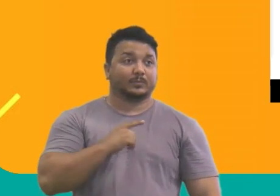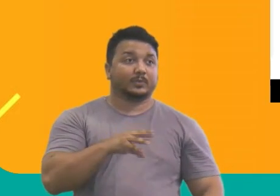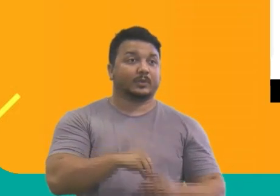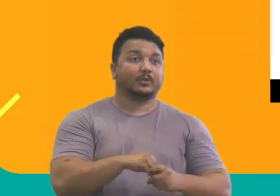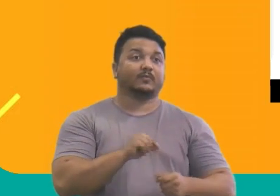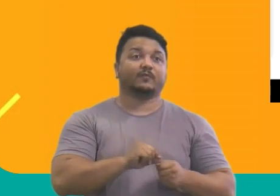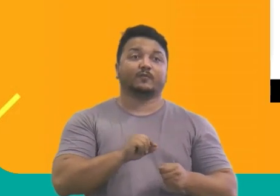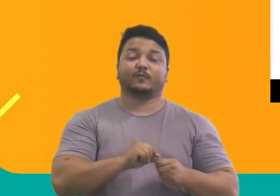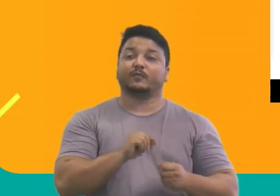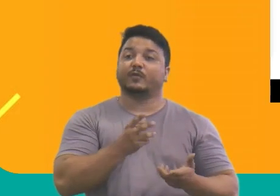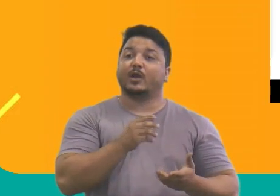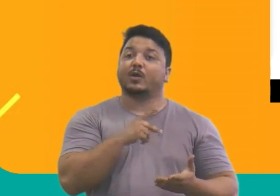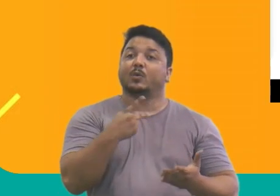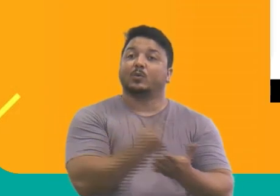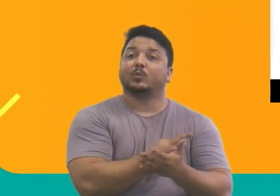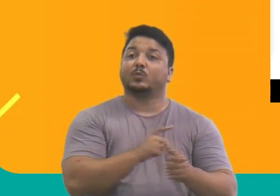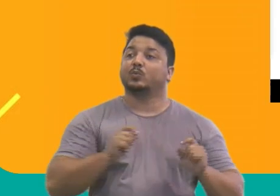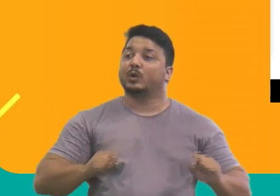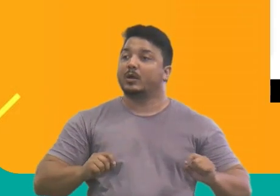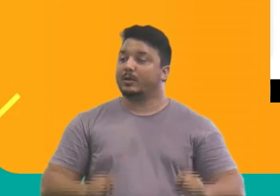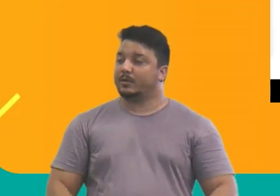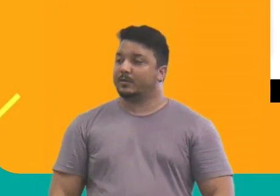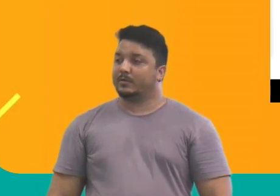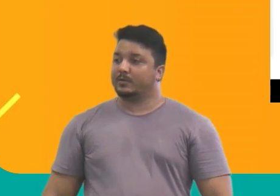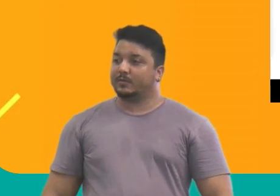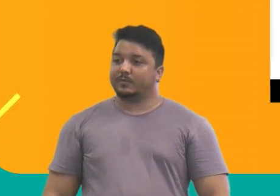aquático? O que é que vai atrapalhar?